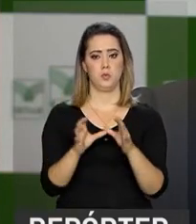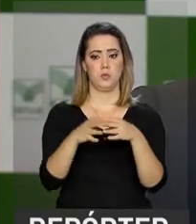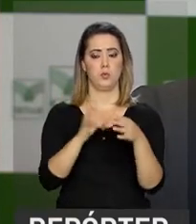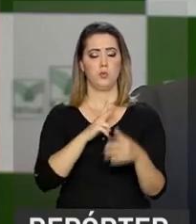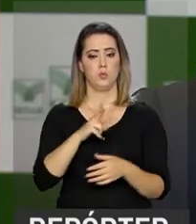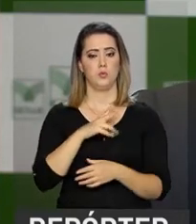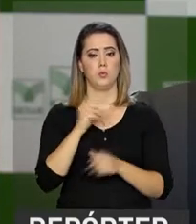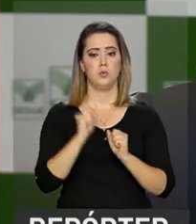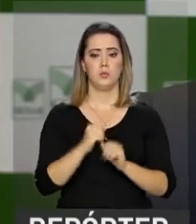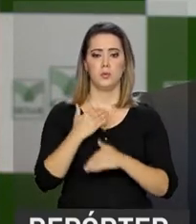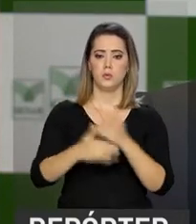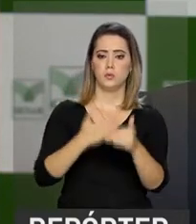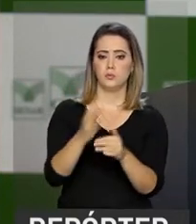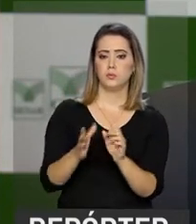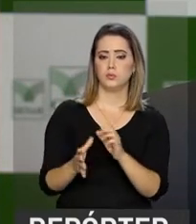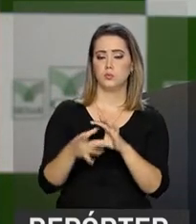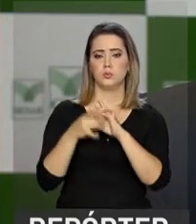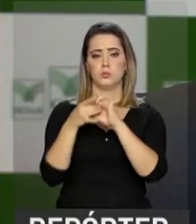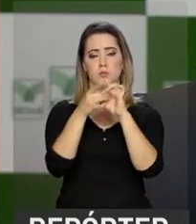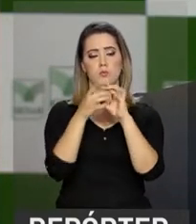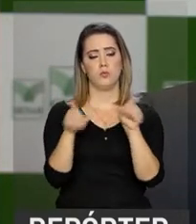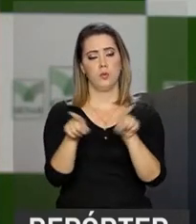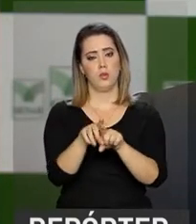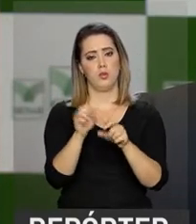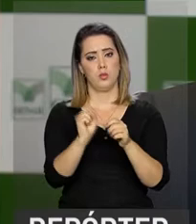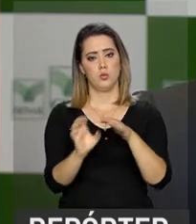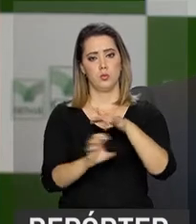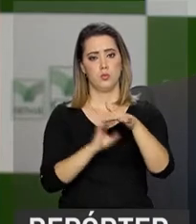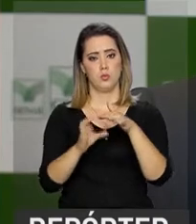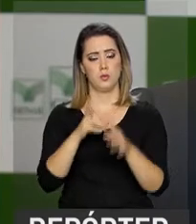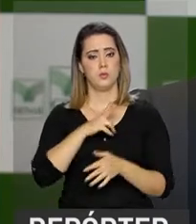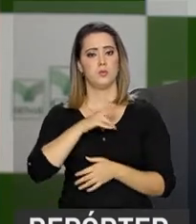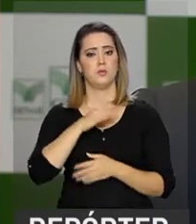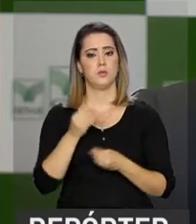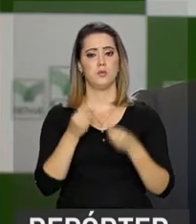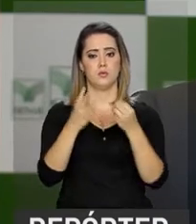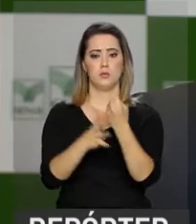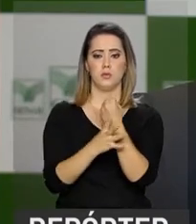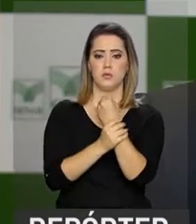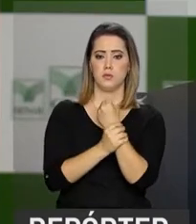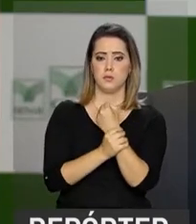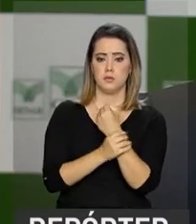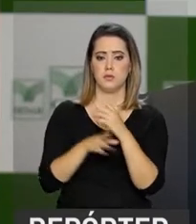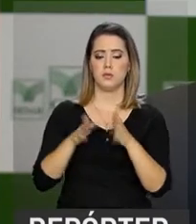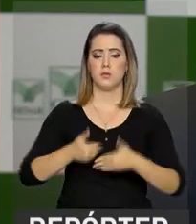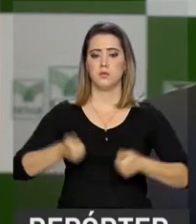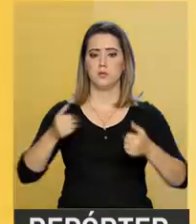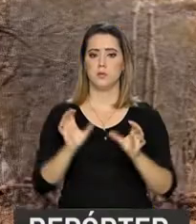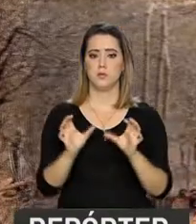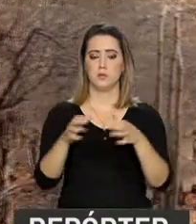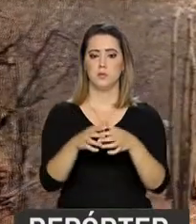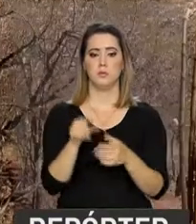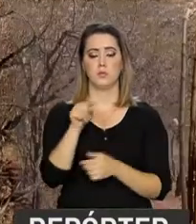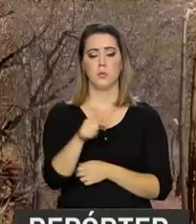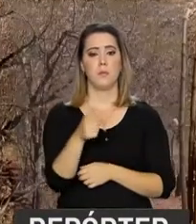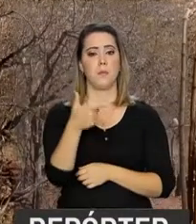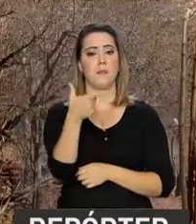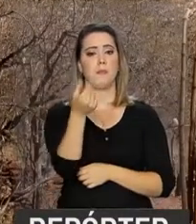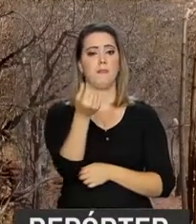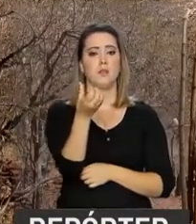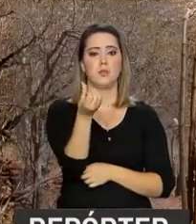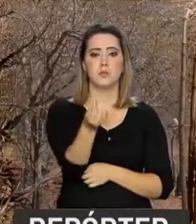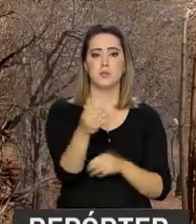para que a gente possa em parceria com a iniciativa privada dá uma segurança é com mais eficiência mais forte para o setor e 2006 e